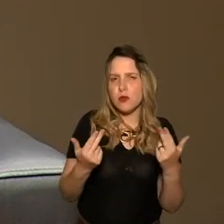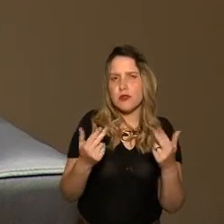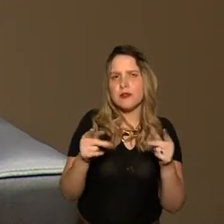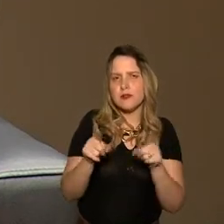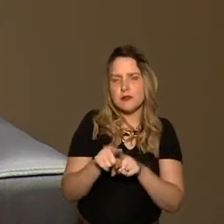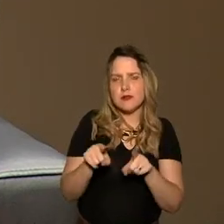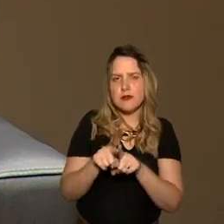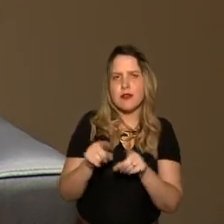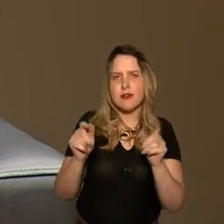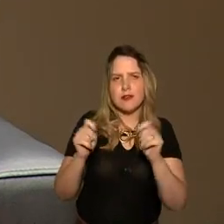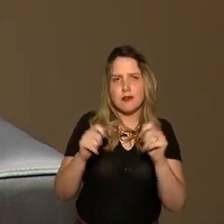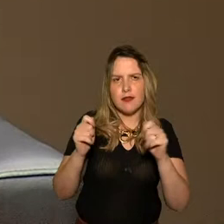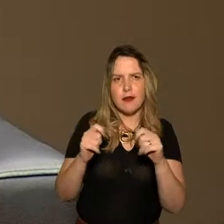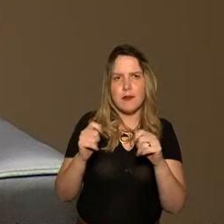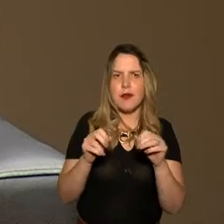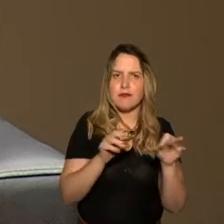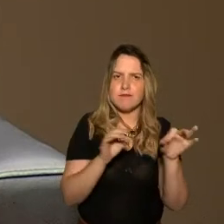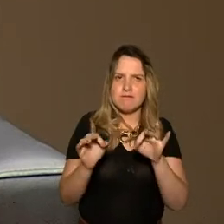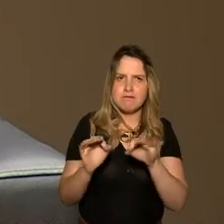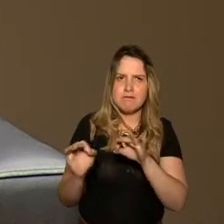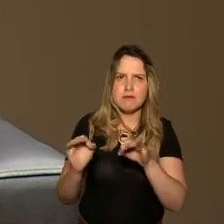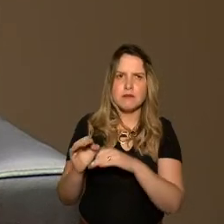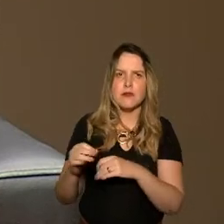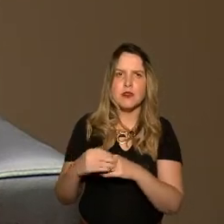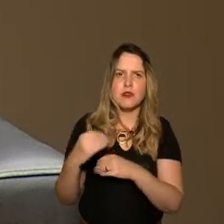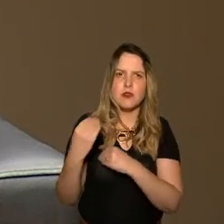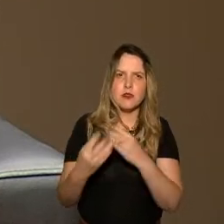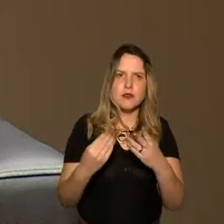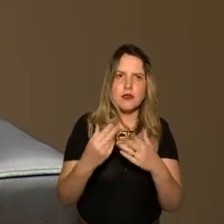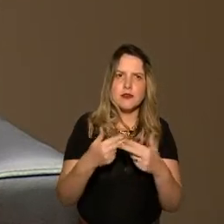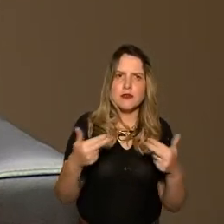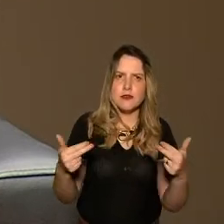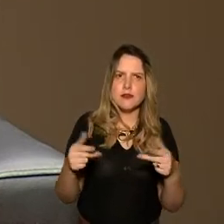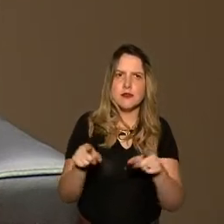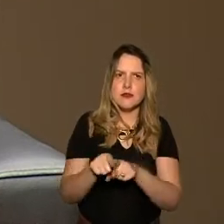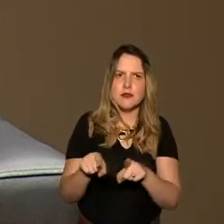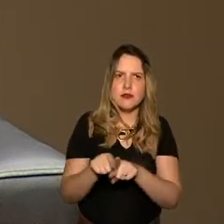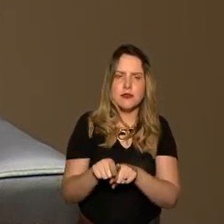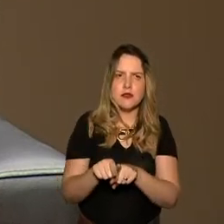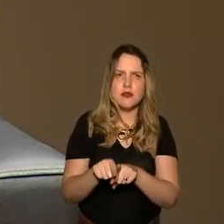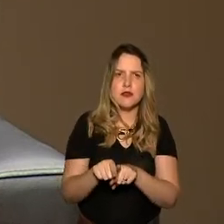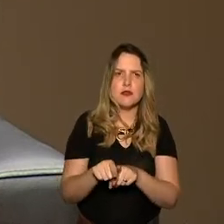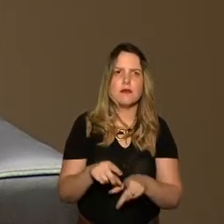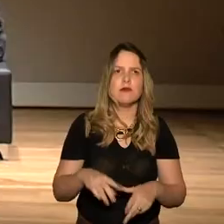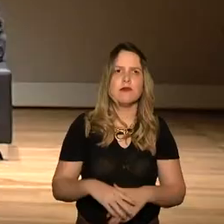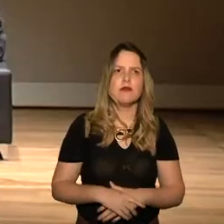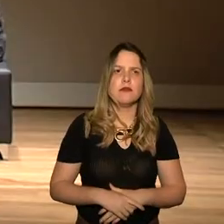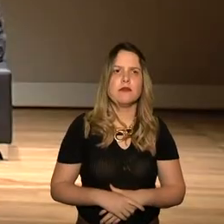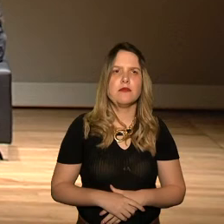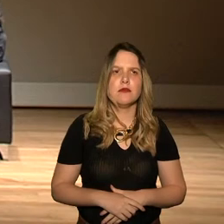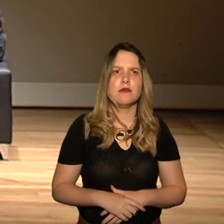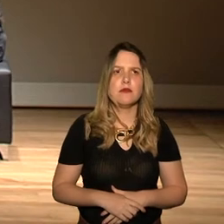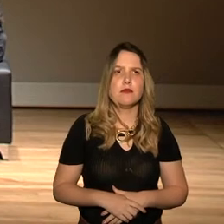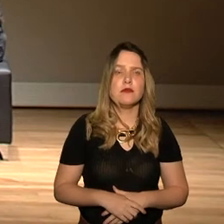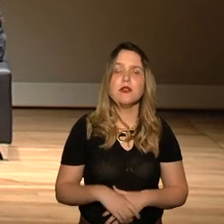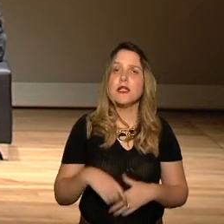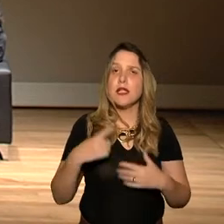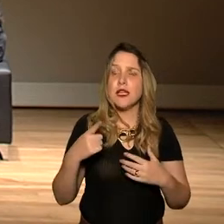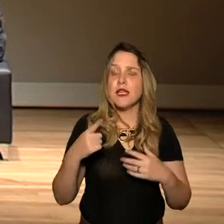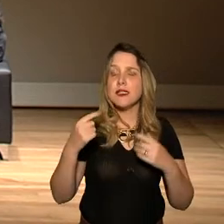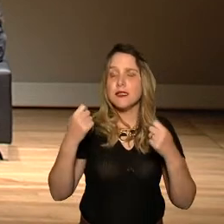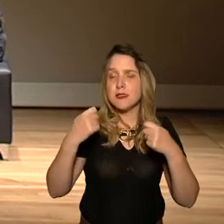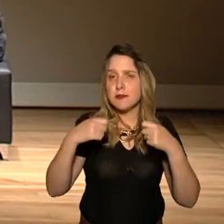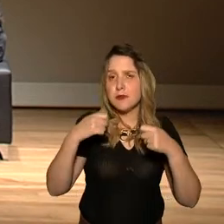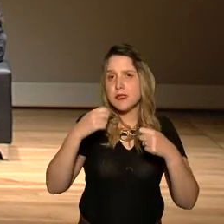que são né que não estão incorporadas na programação nas programações culturais da cidade e a gente precisa